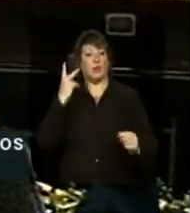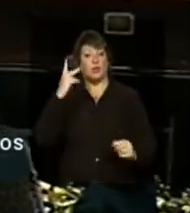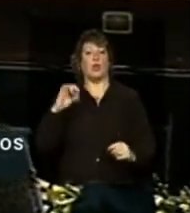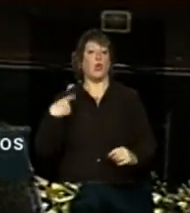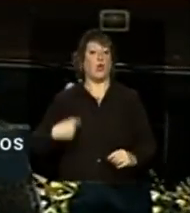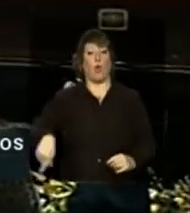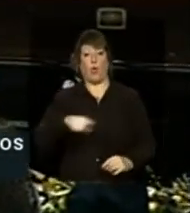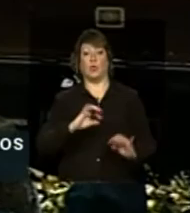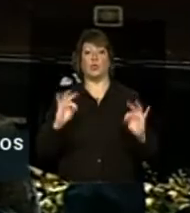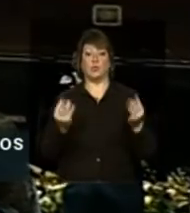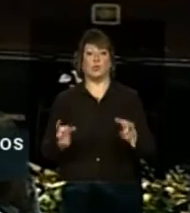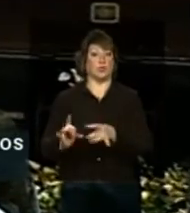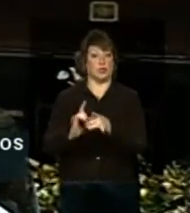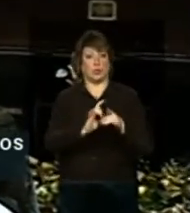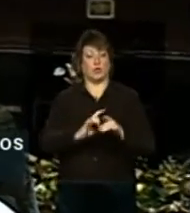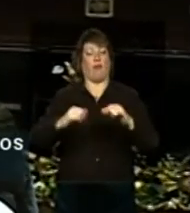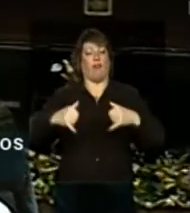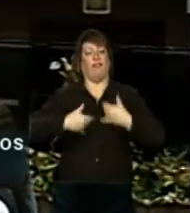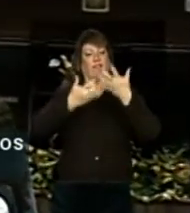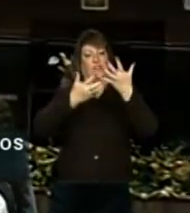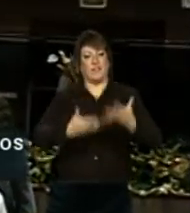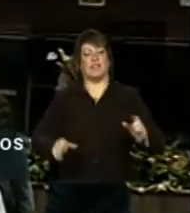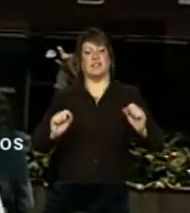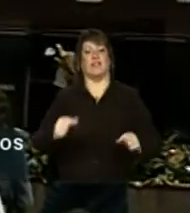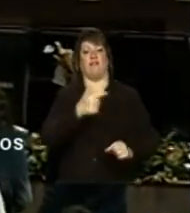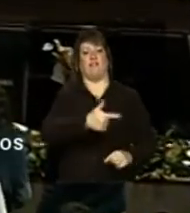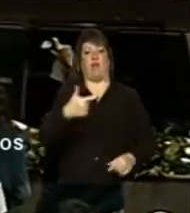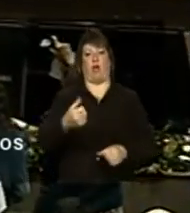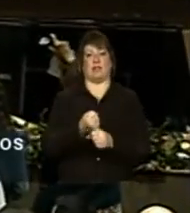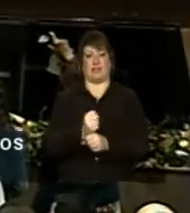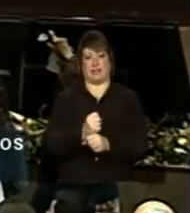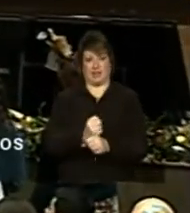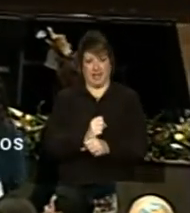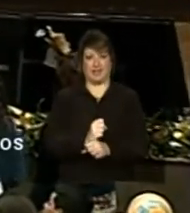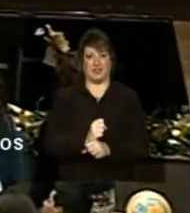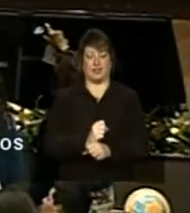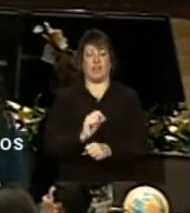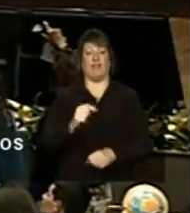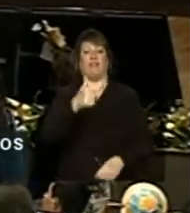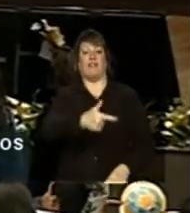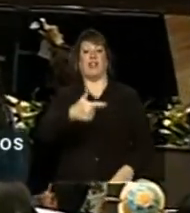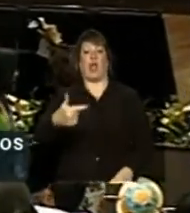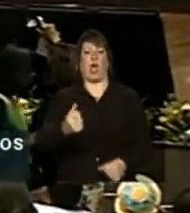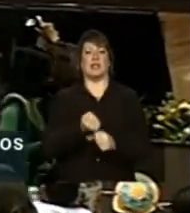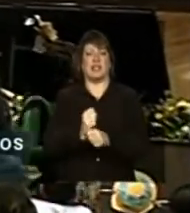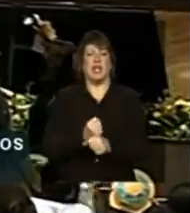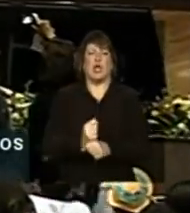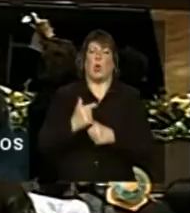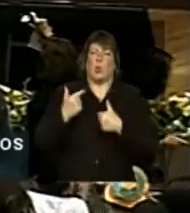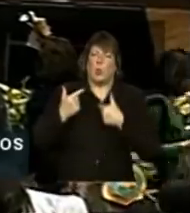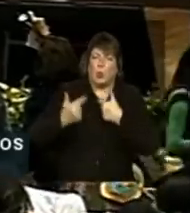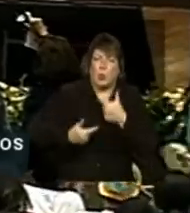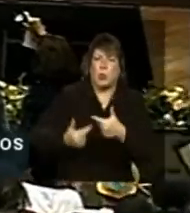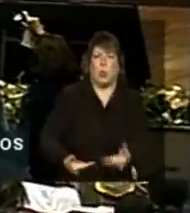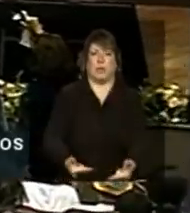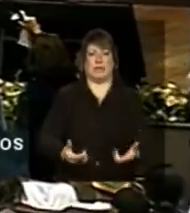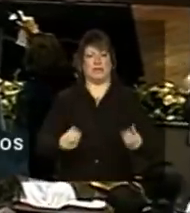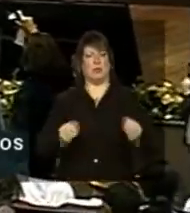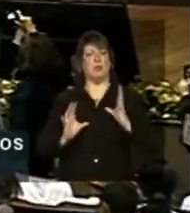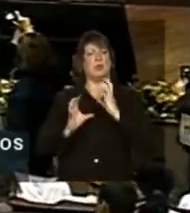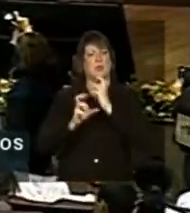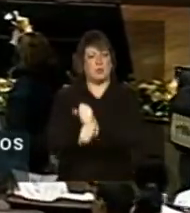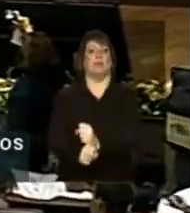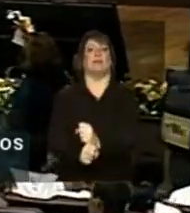juntos pudéssemos comemorar os 22 anos. 22 anos de luta,